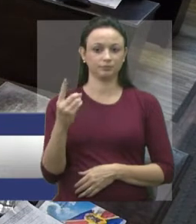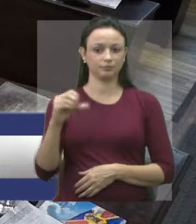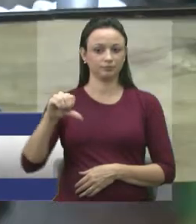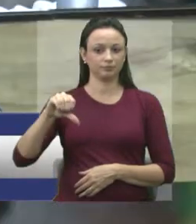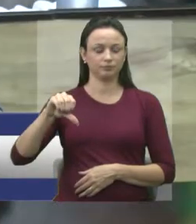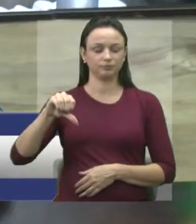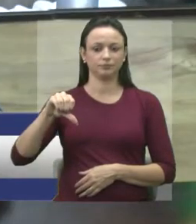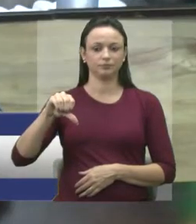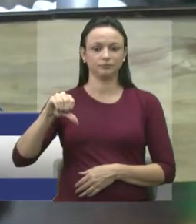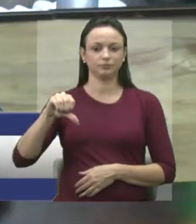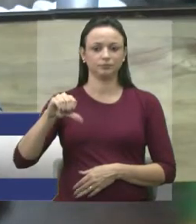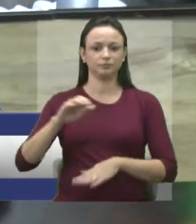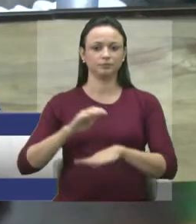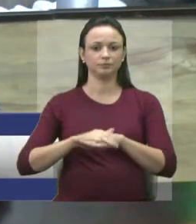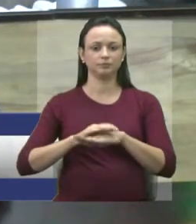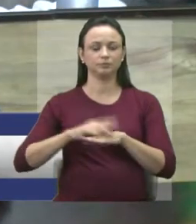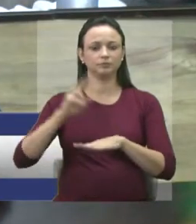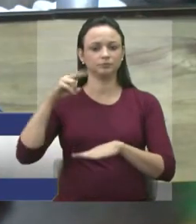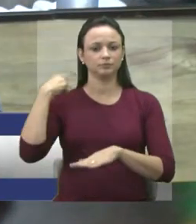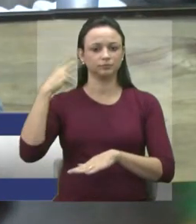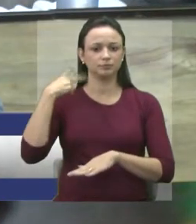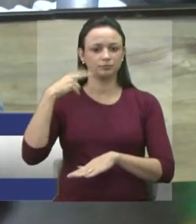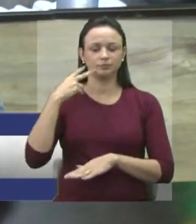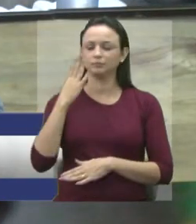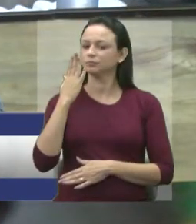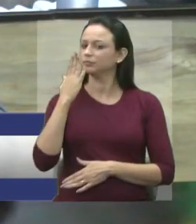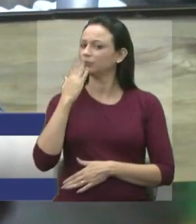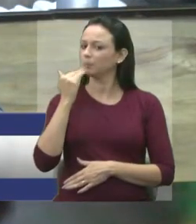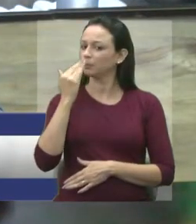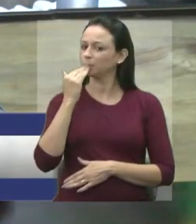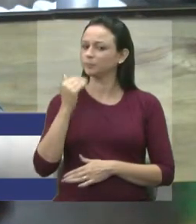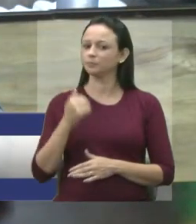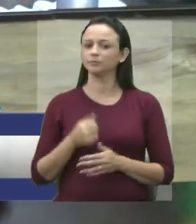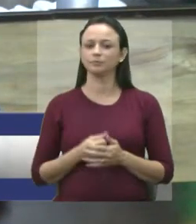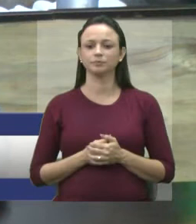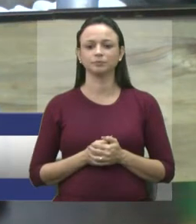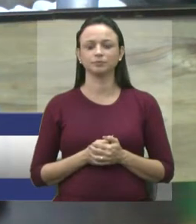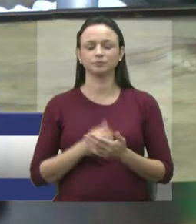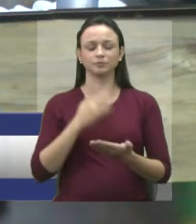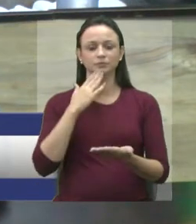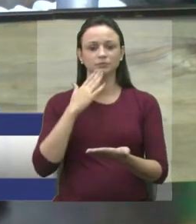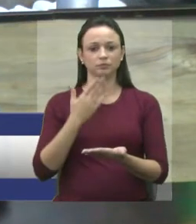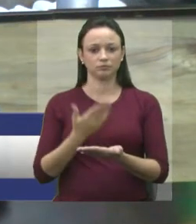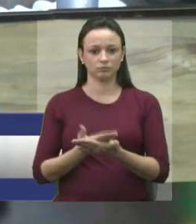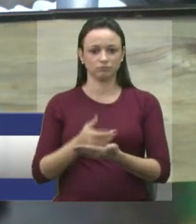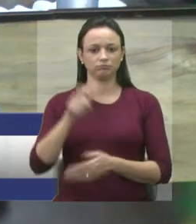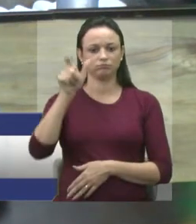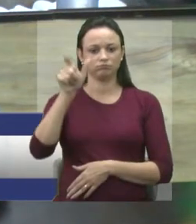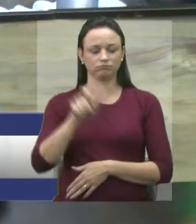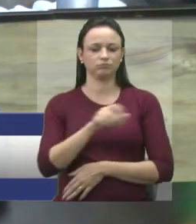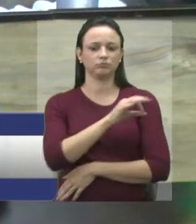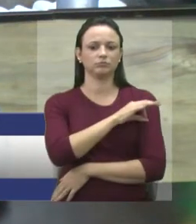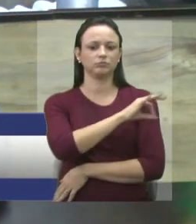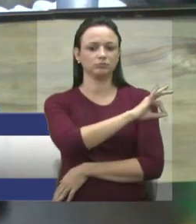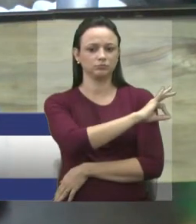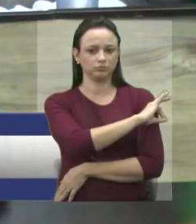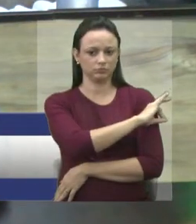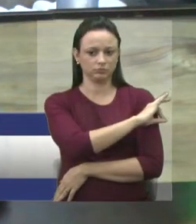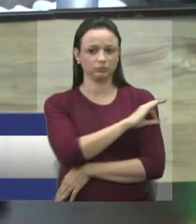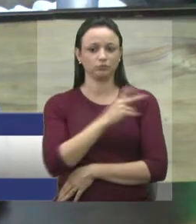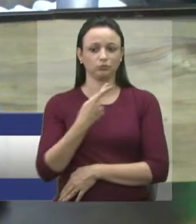614/2019. Autoria, vereador José Carlos Burgo, requerendo ao senhor prefeito